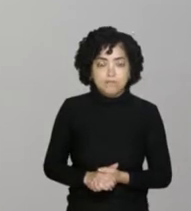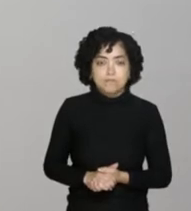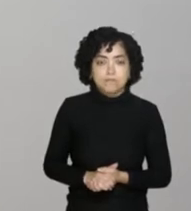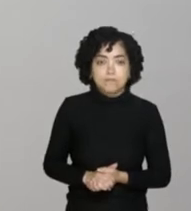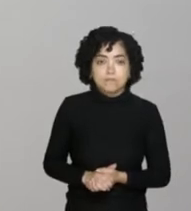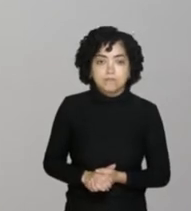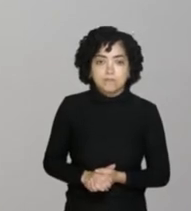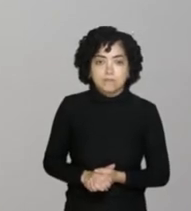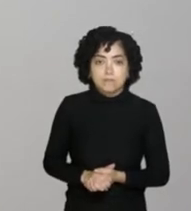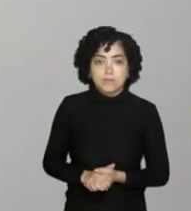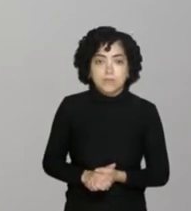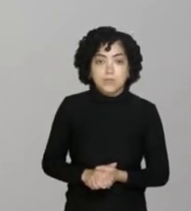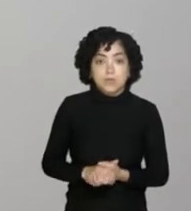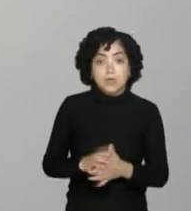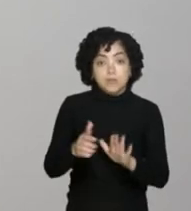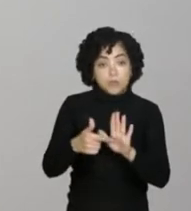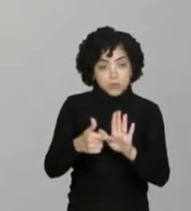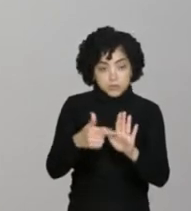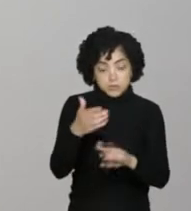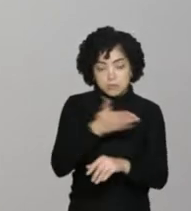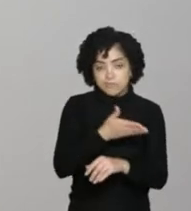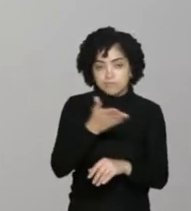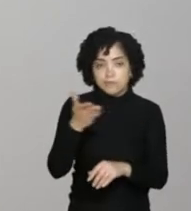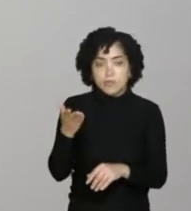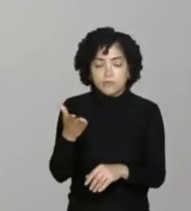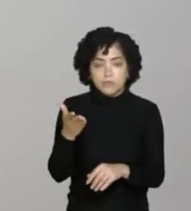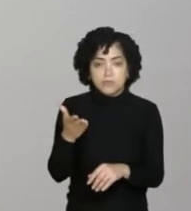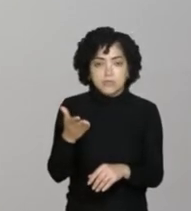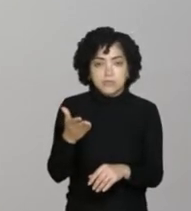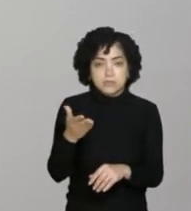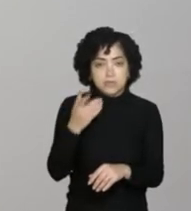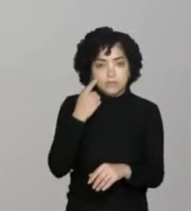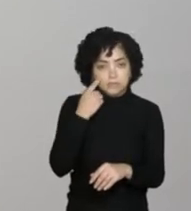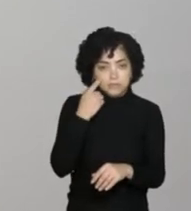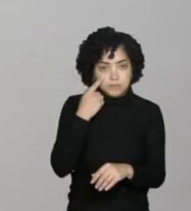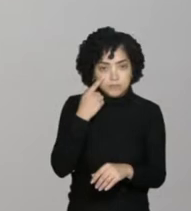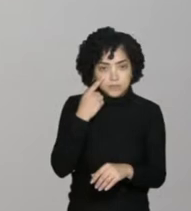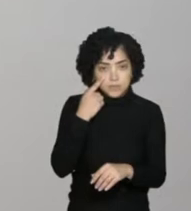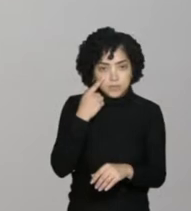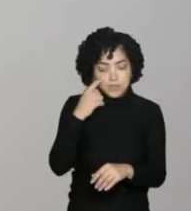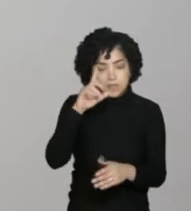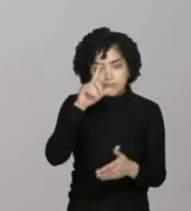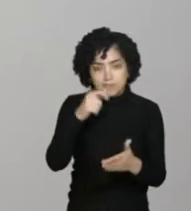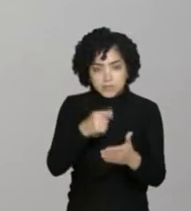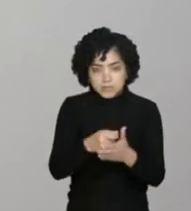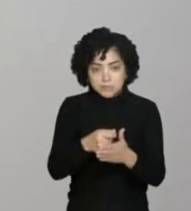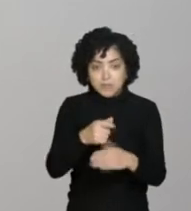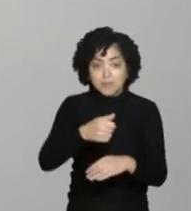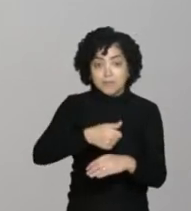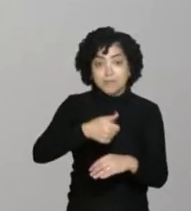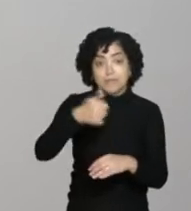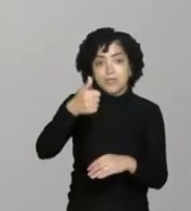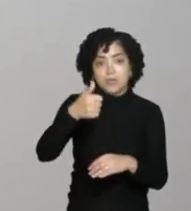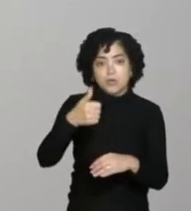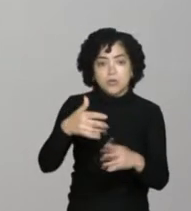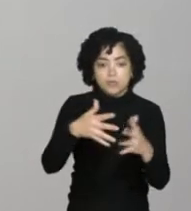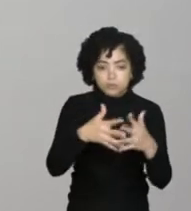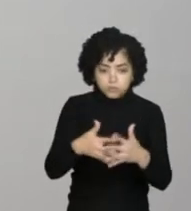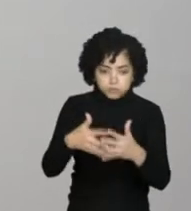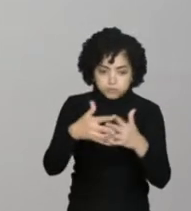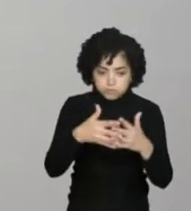trazer conhecimento a essa casa e que as medidas, né, daqui a pouco sejam tomadas para melhorar essa situação, que os caminhões possam entrar e